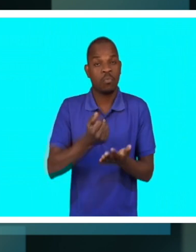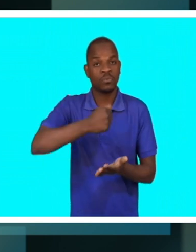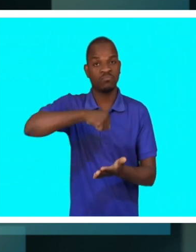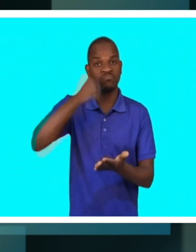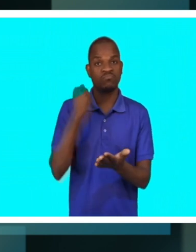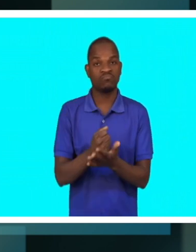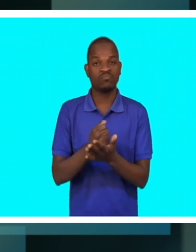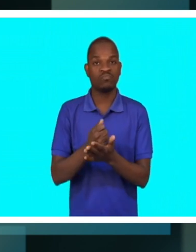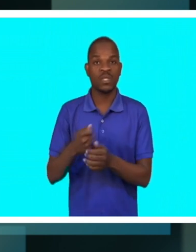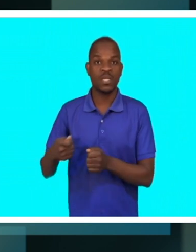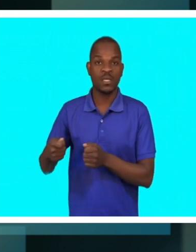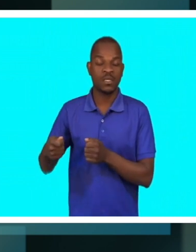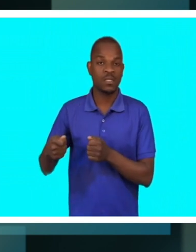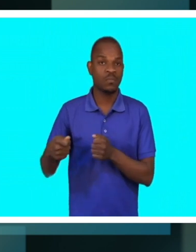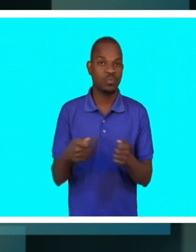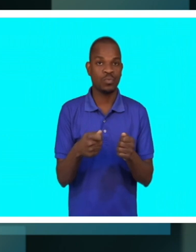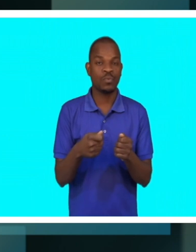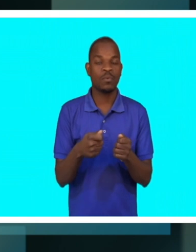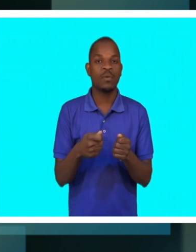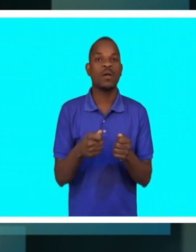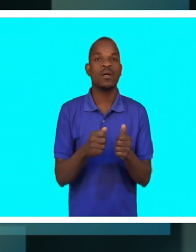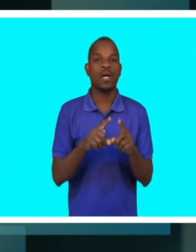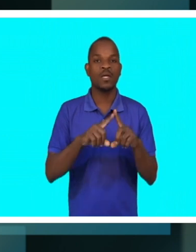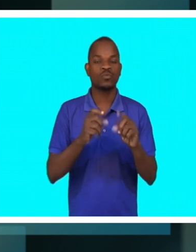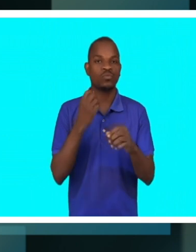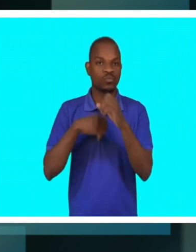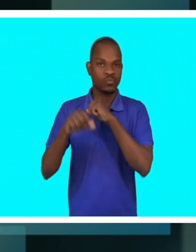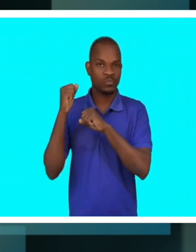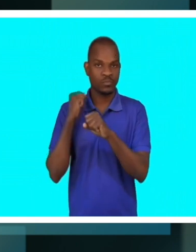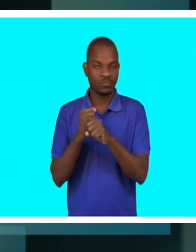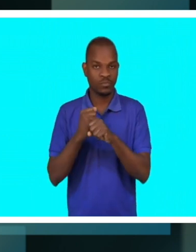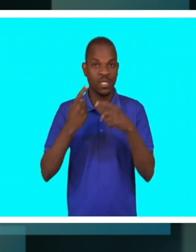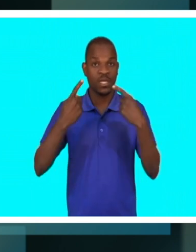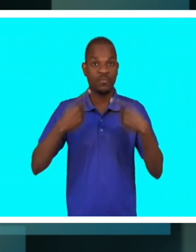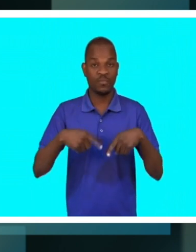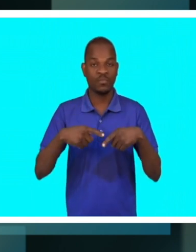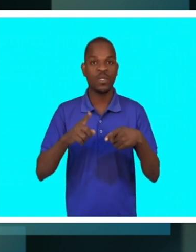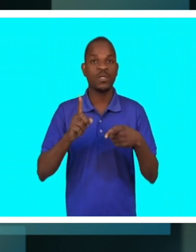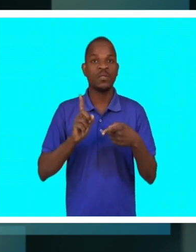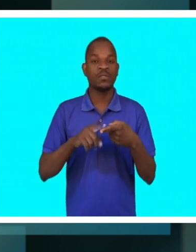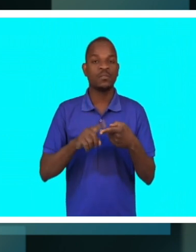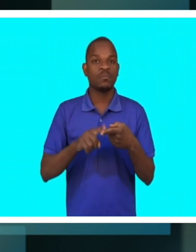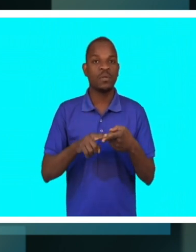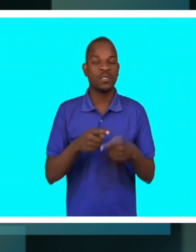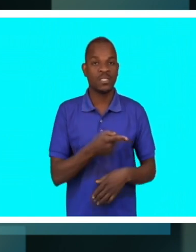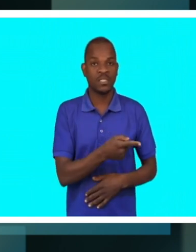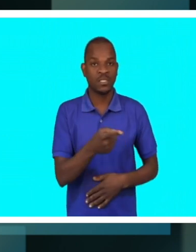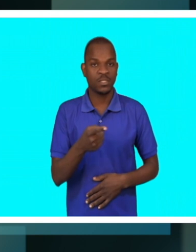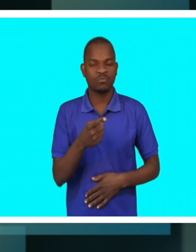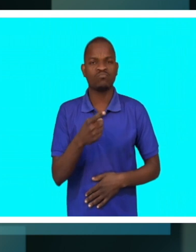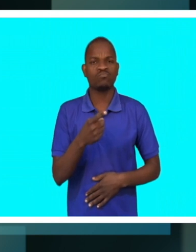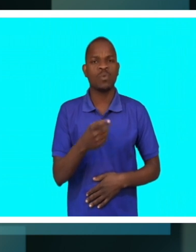decidir entregar mais uma vez os do campeonato passado. E os deste,